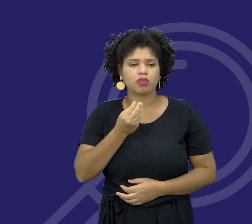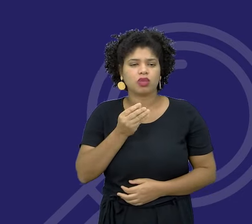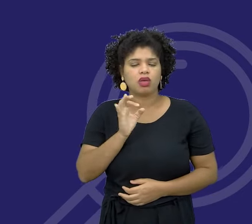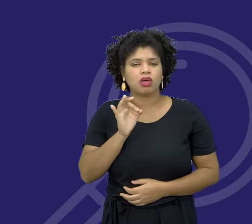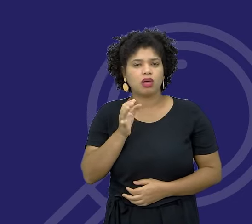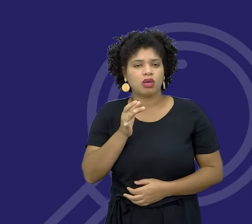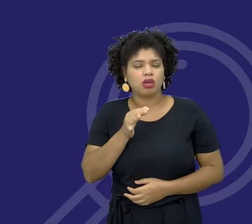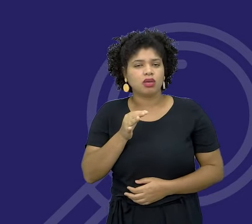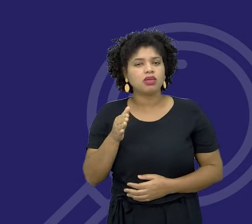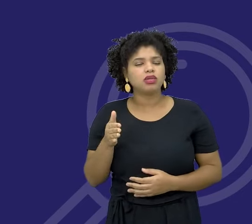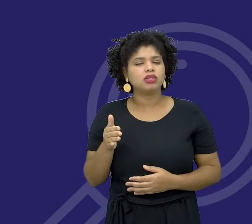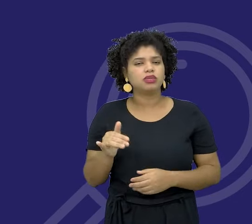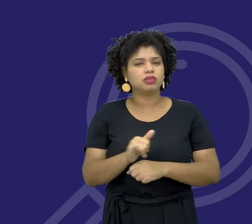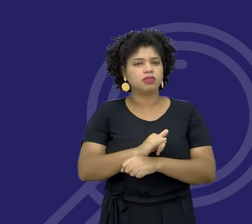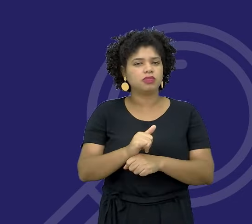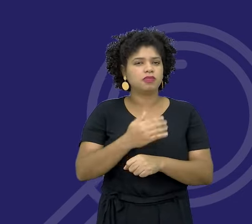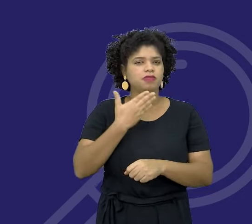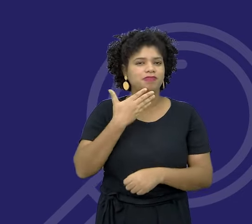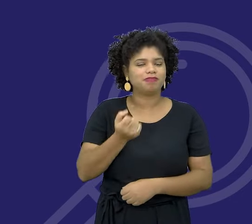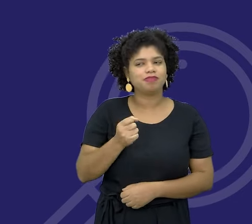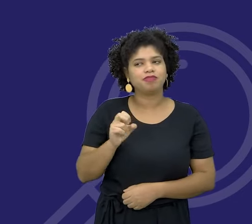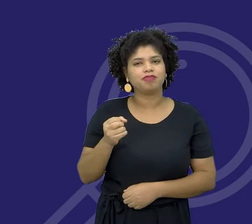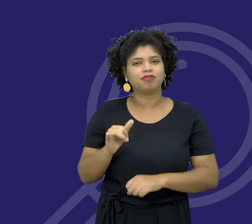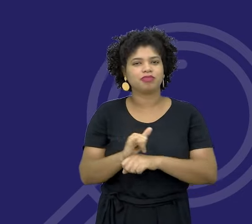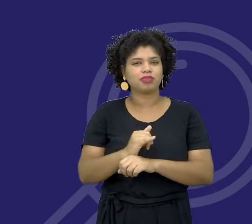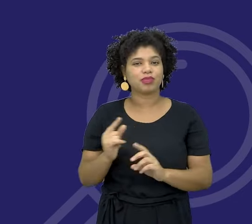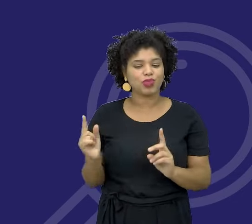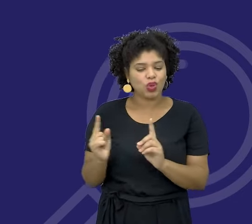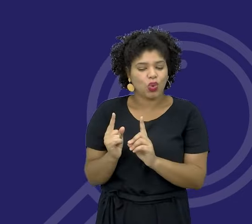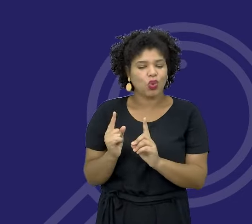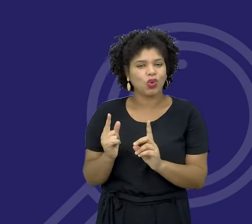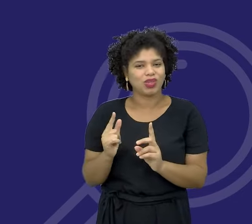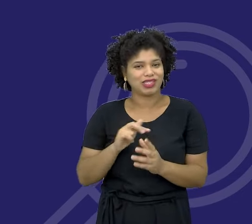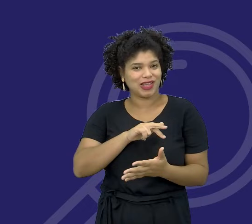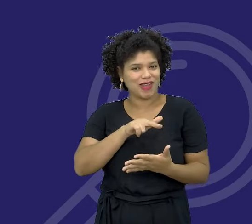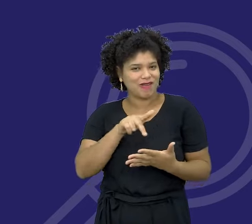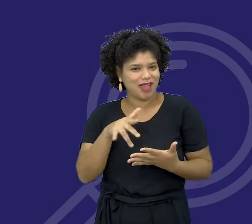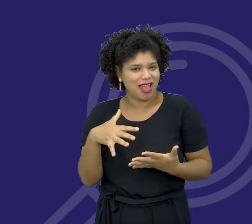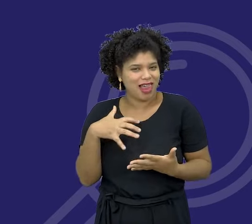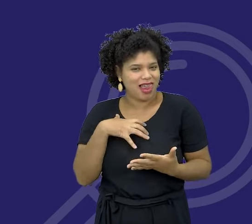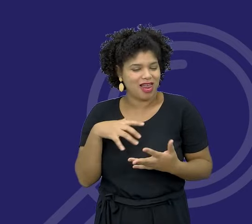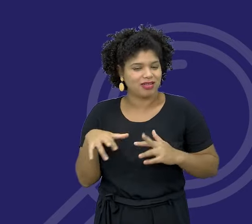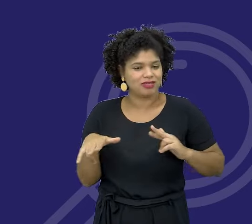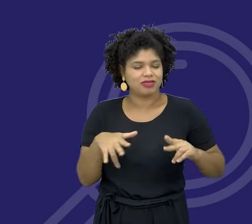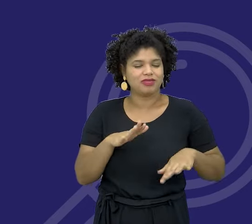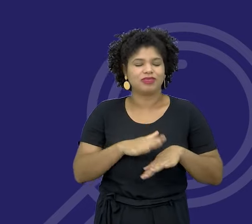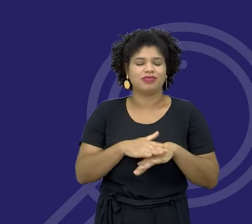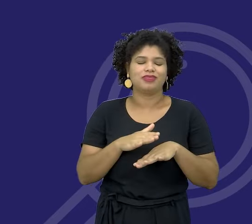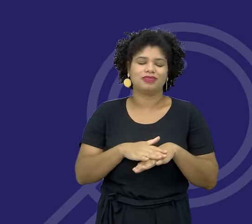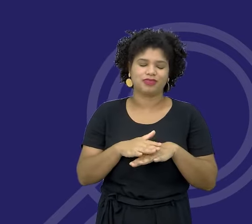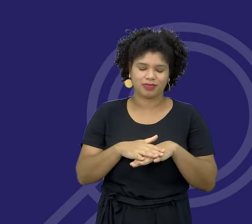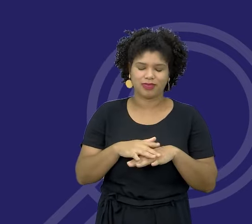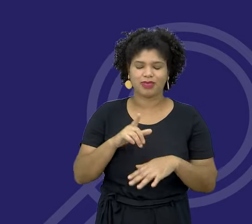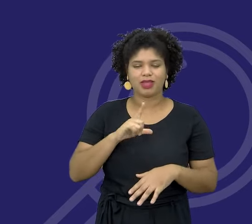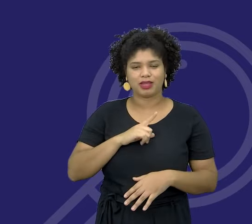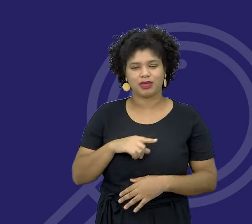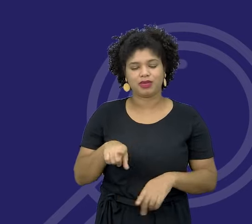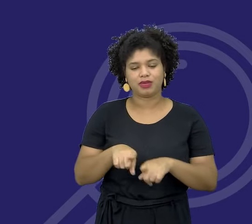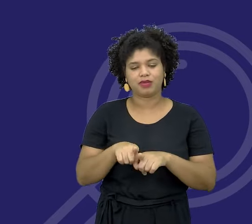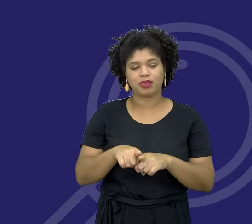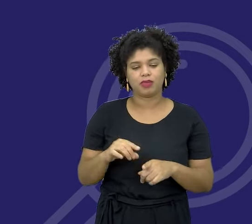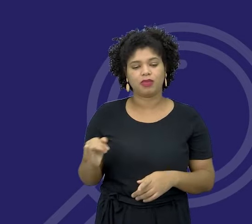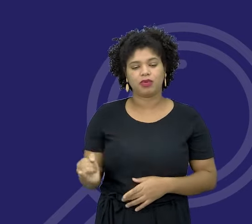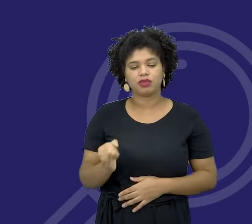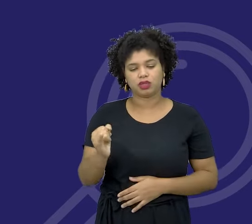correto, qual foi o caminho mais curto, vão ter vários movimentos diferentes. E é muito